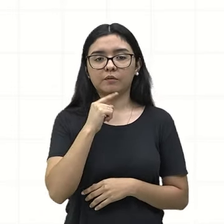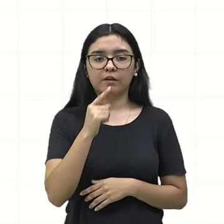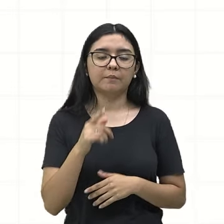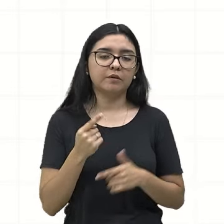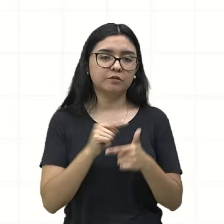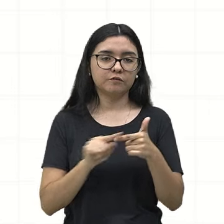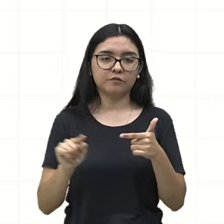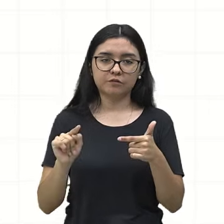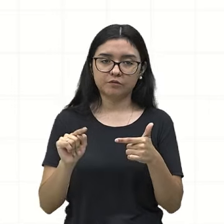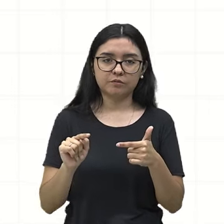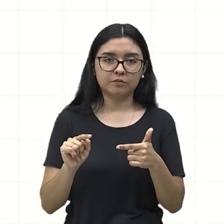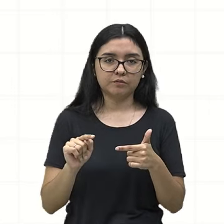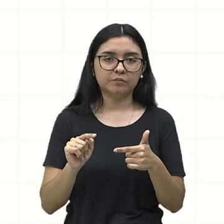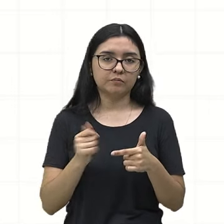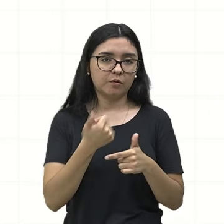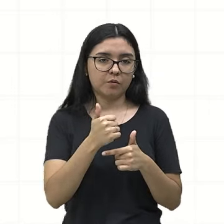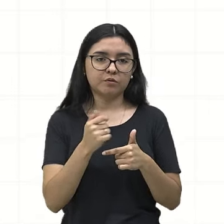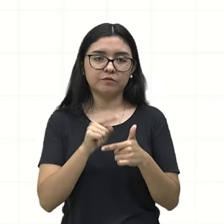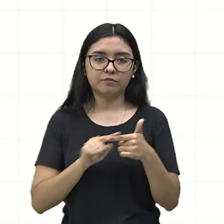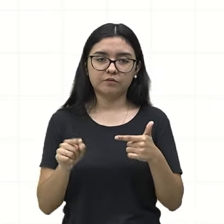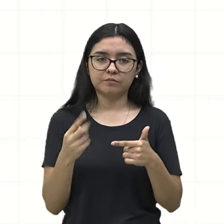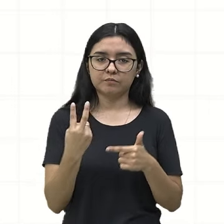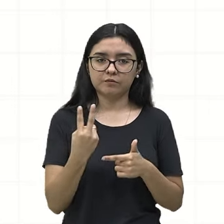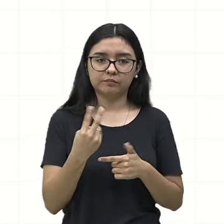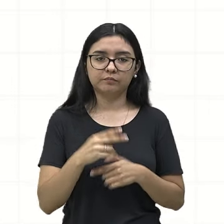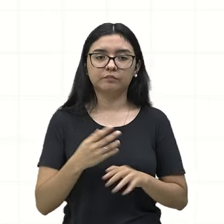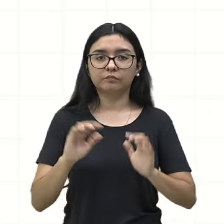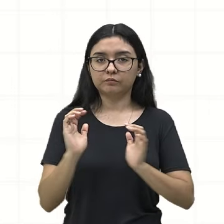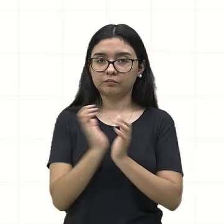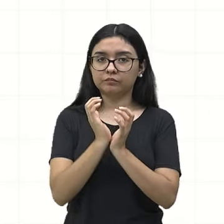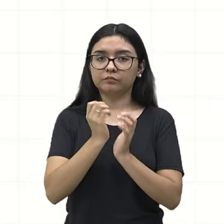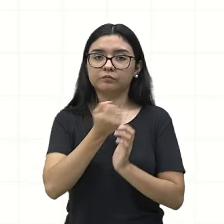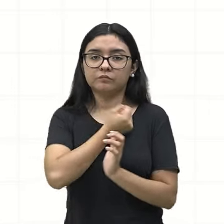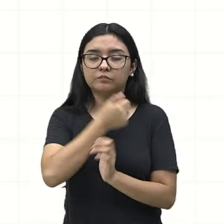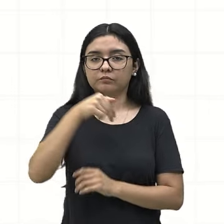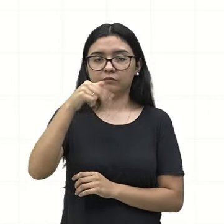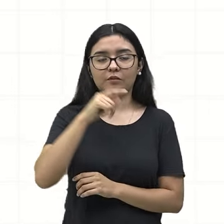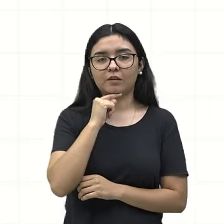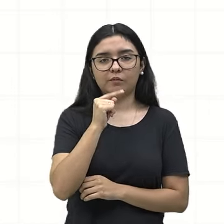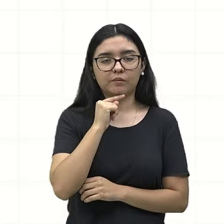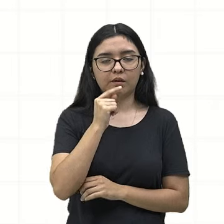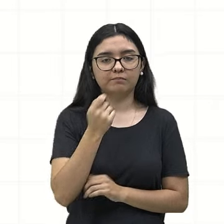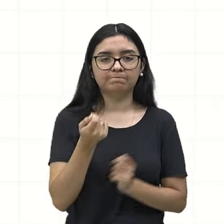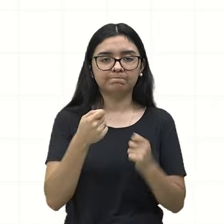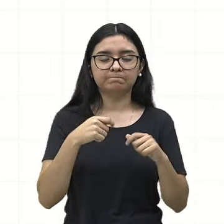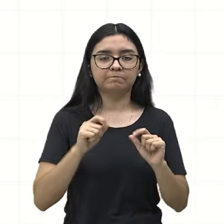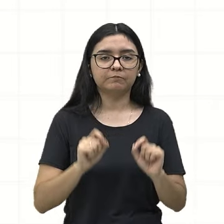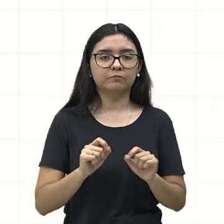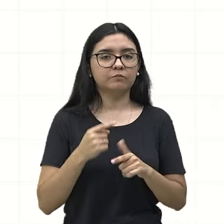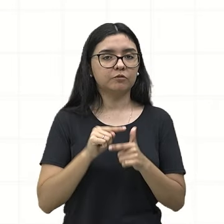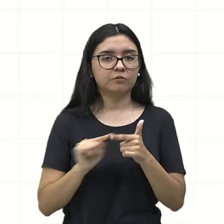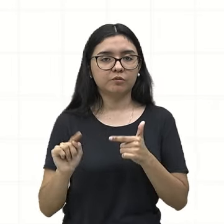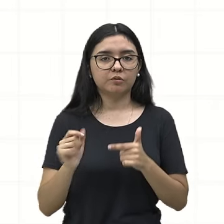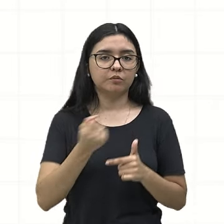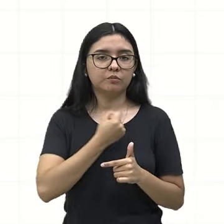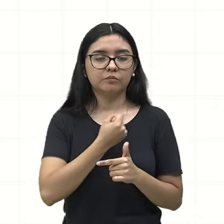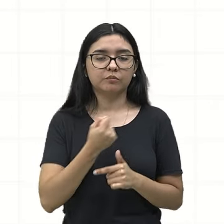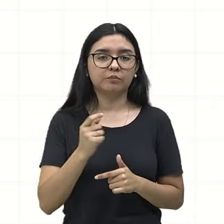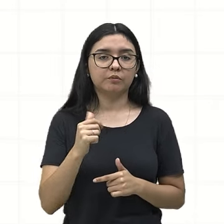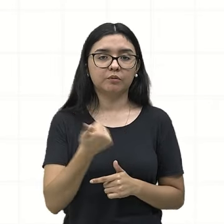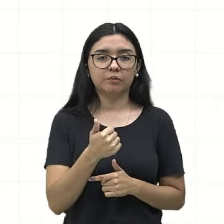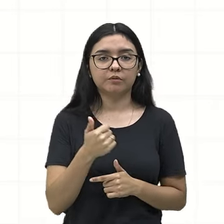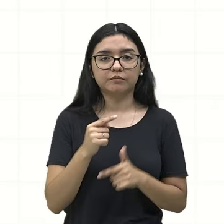11 por 2. No conjunto dos números naturais, não dá da gente dividir o número 11 por 2,